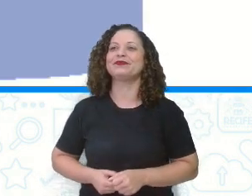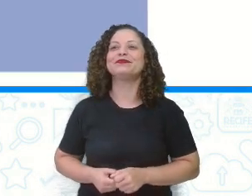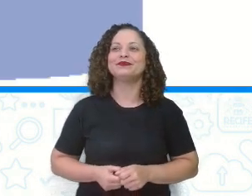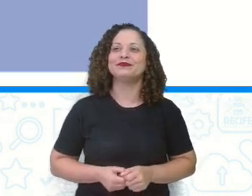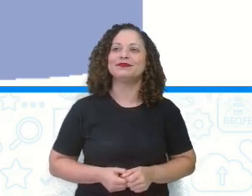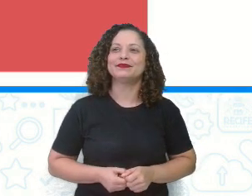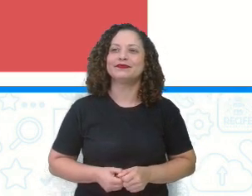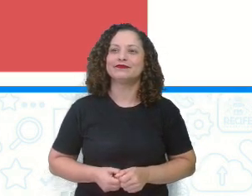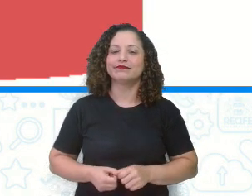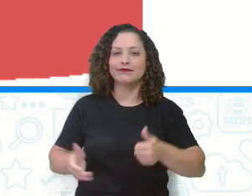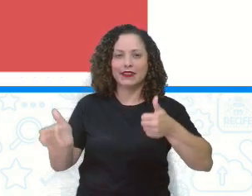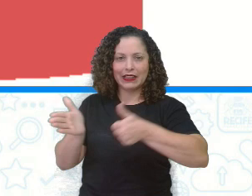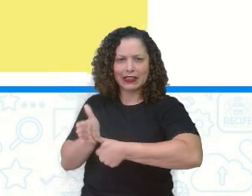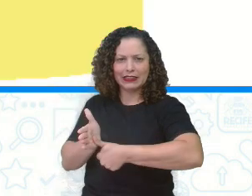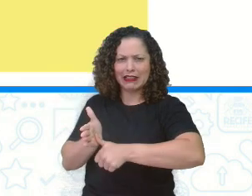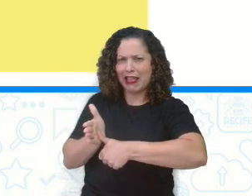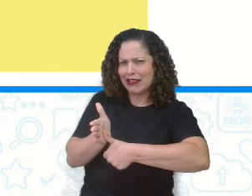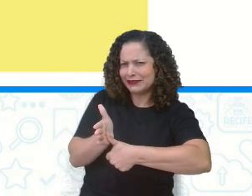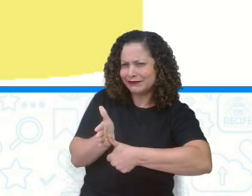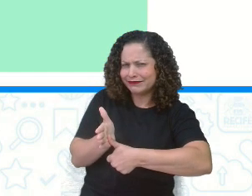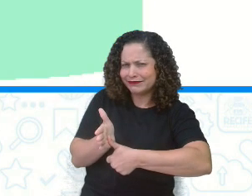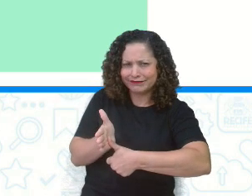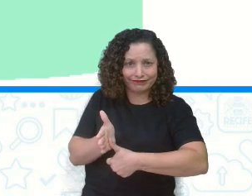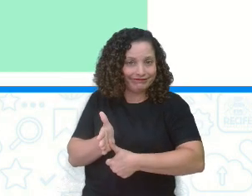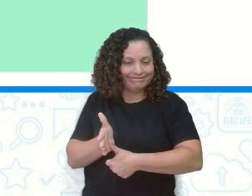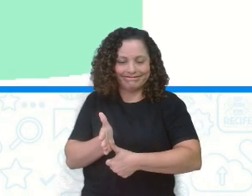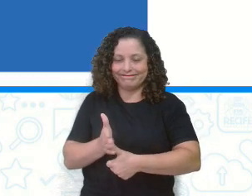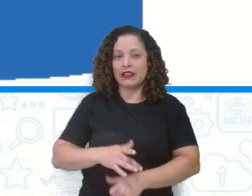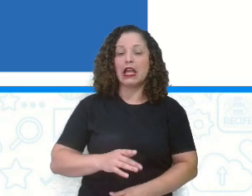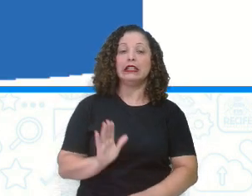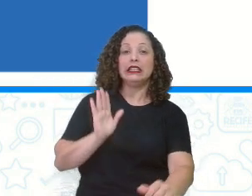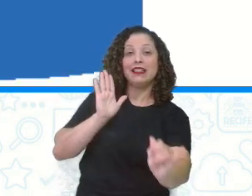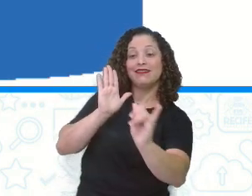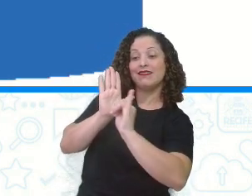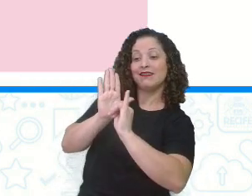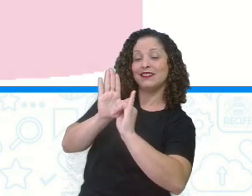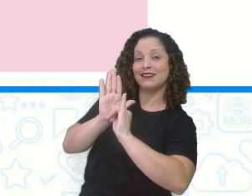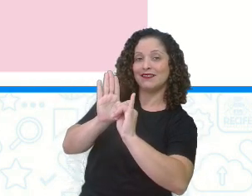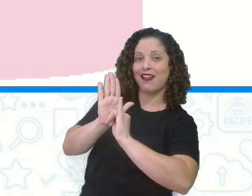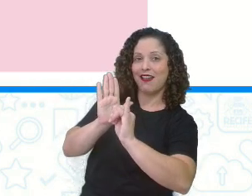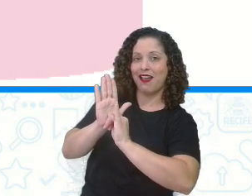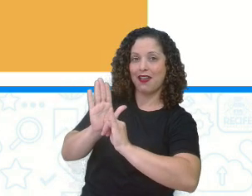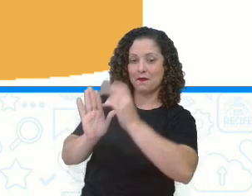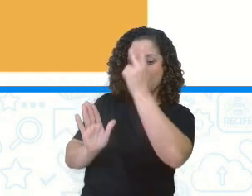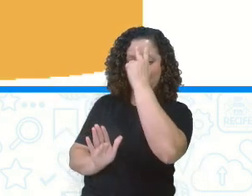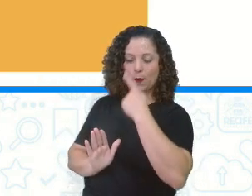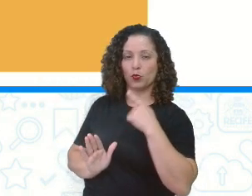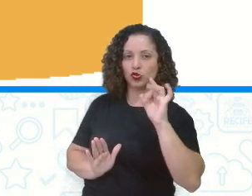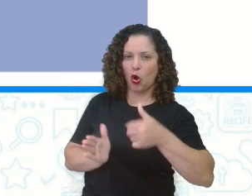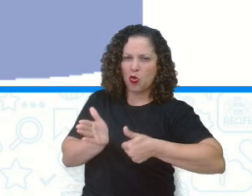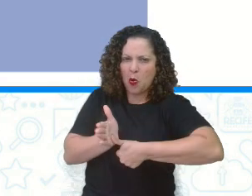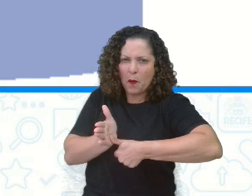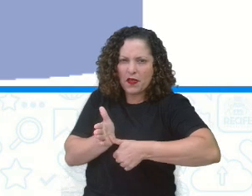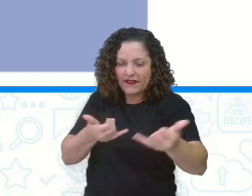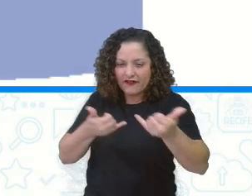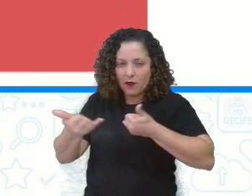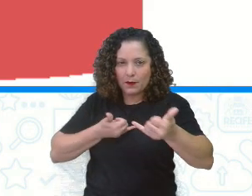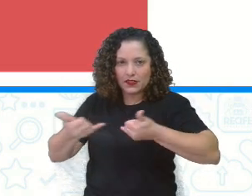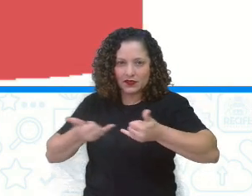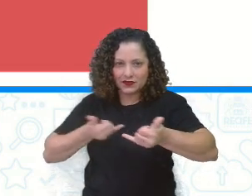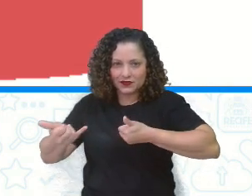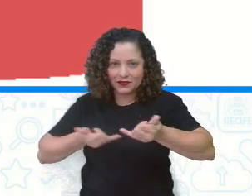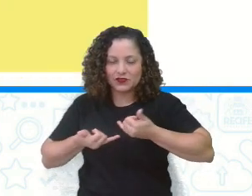só, nossa identidade não é feita apenas com documentos que carregam nossas informações,